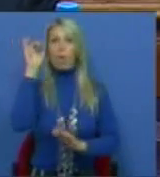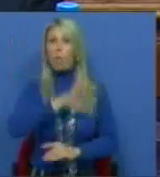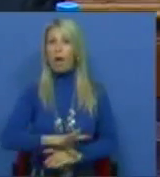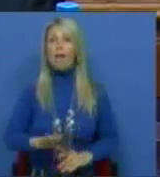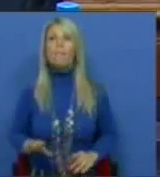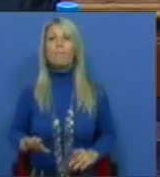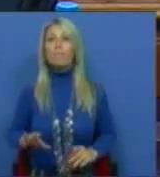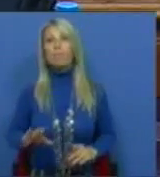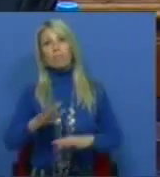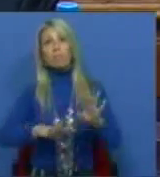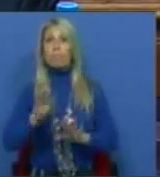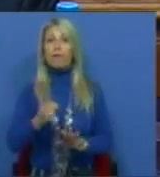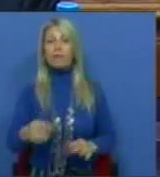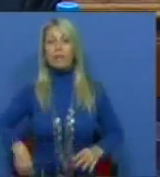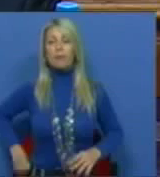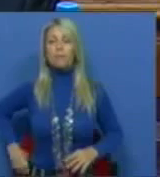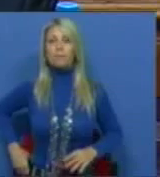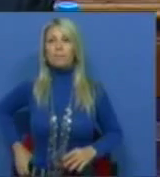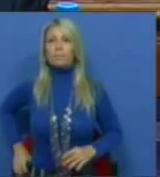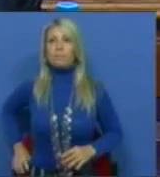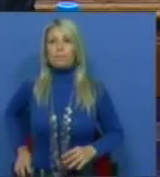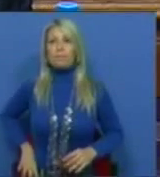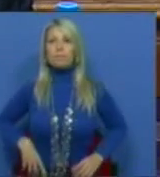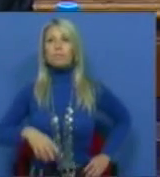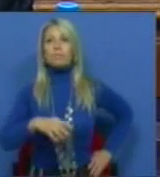para o fazer. Queria também